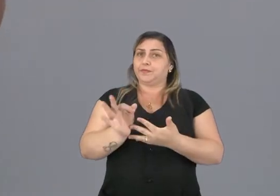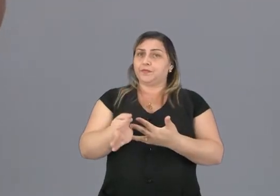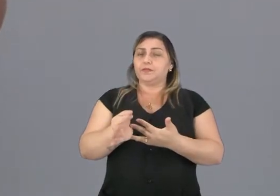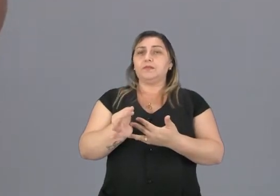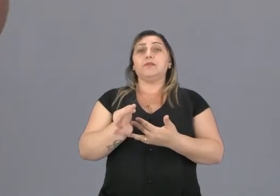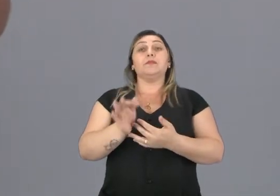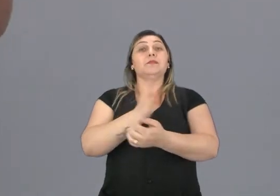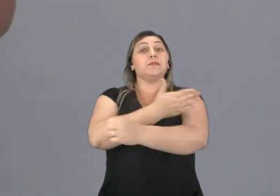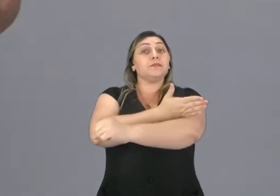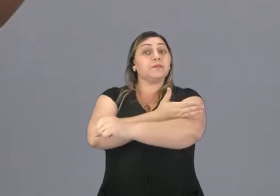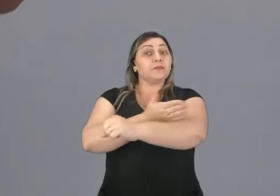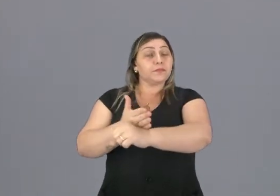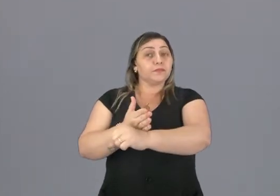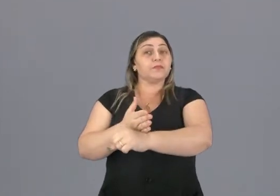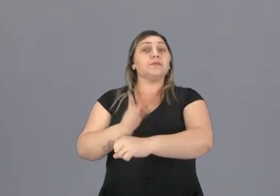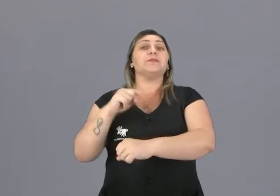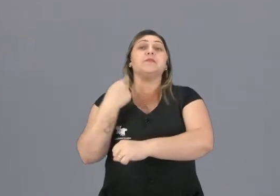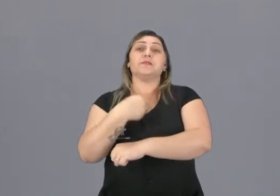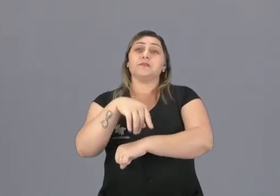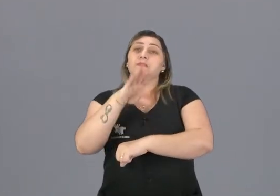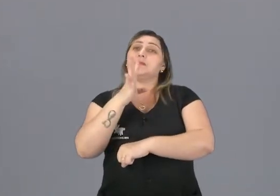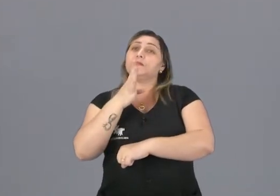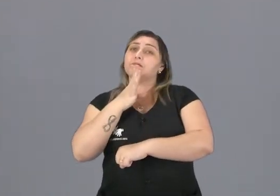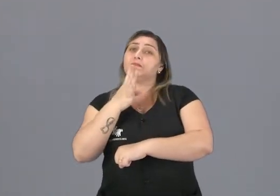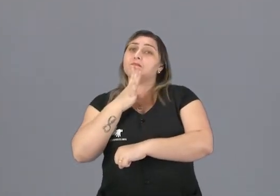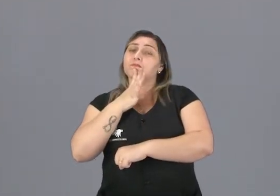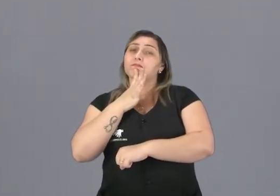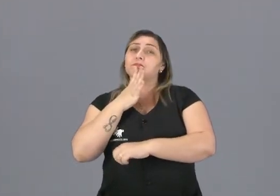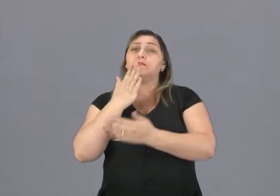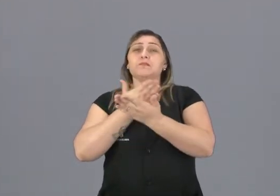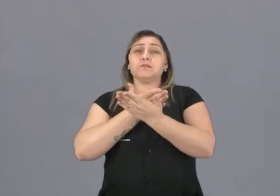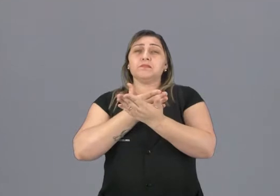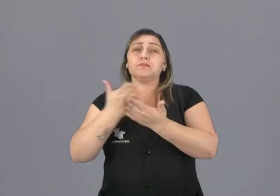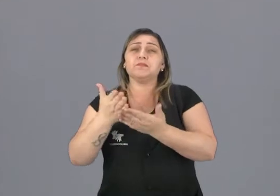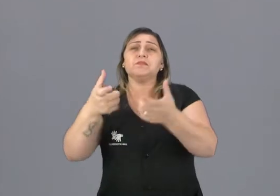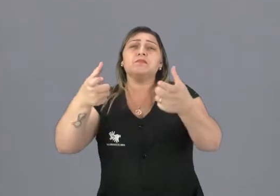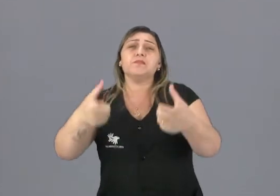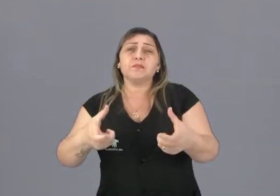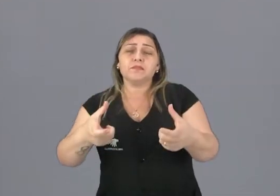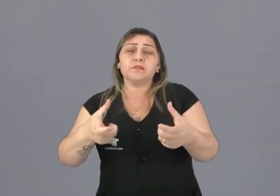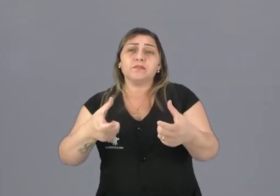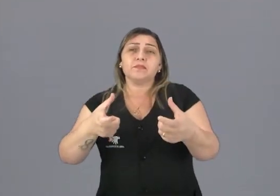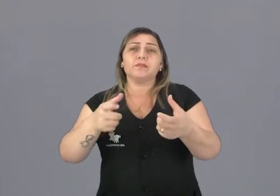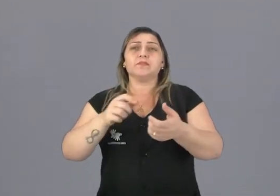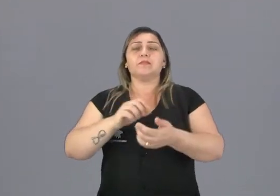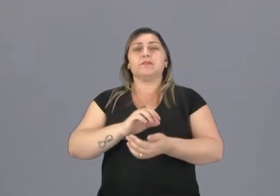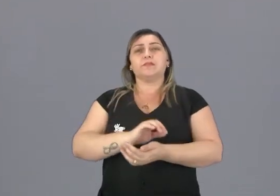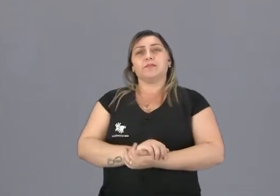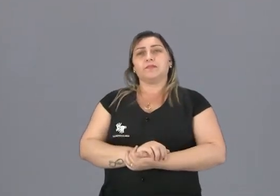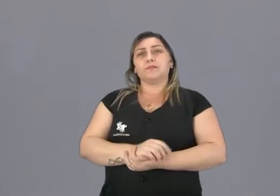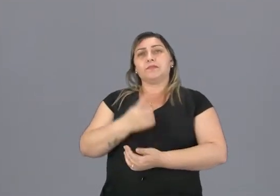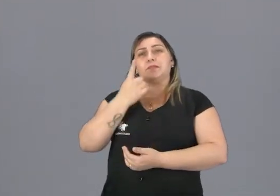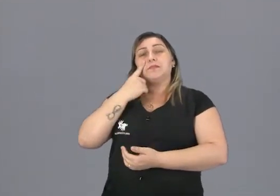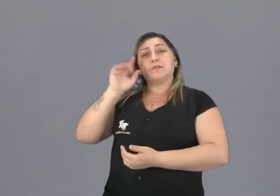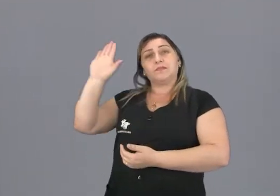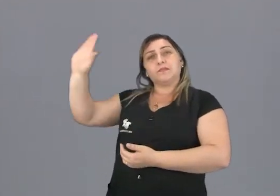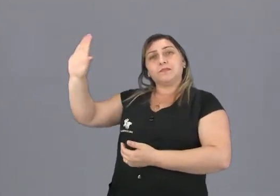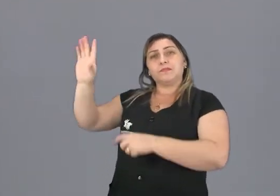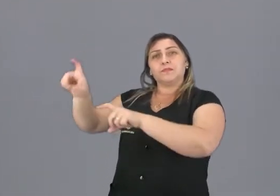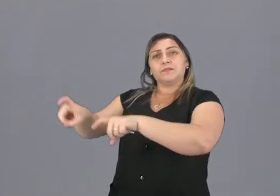farinha branca que nós conhecemos. Então, tudo inicia onde? Tudo é iniciado, olha, lá